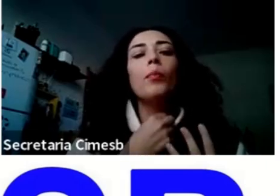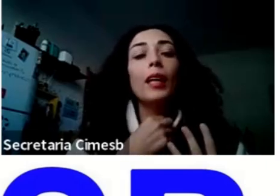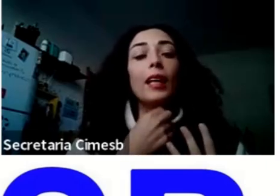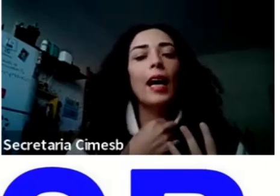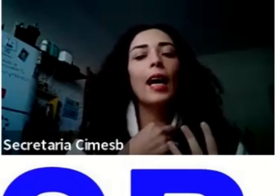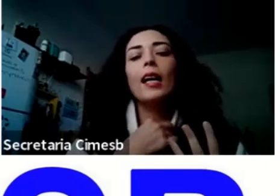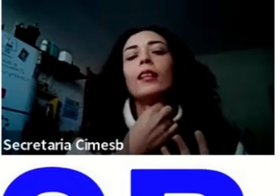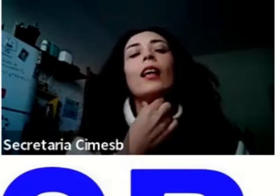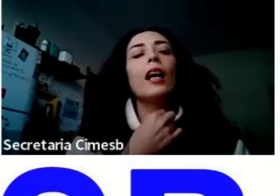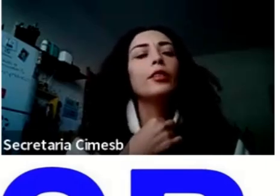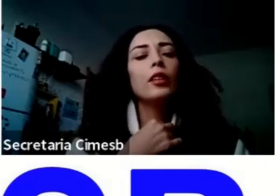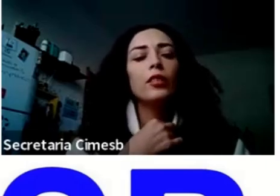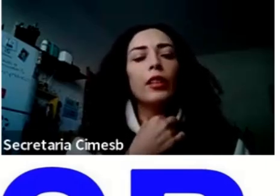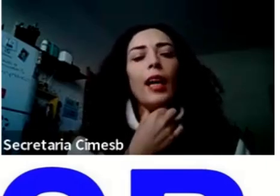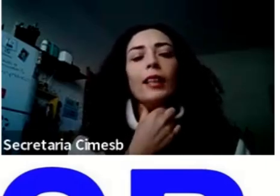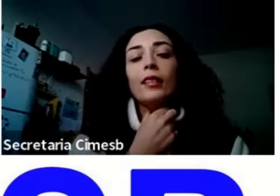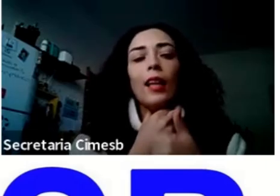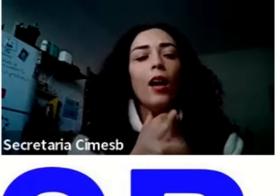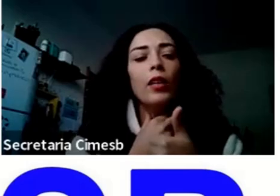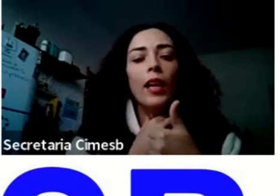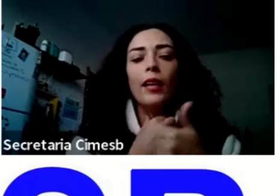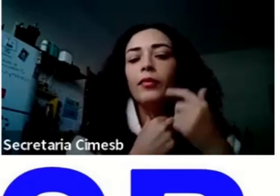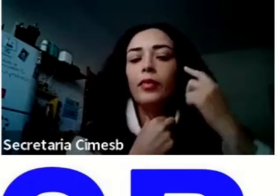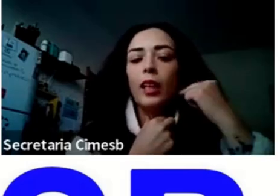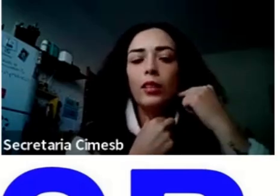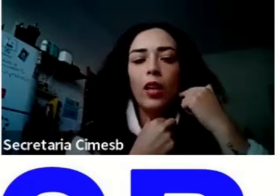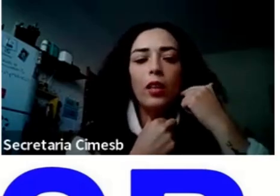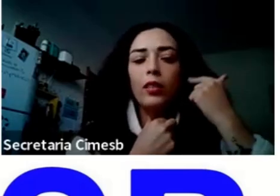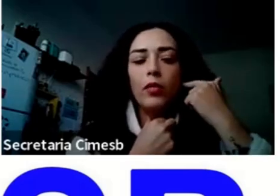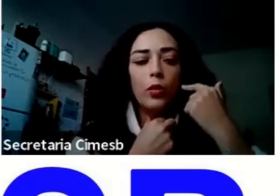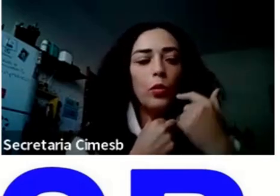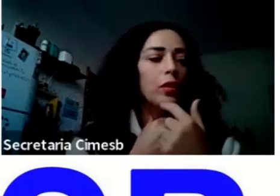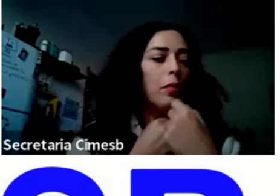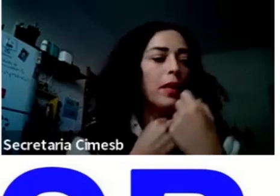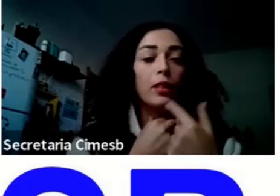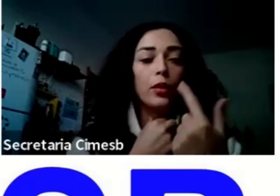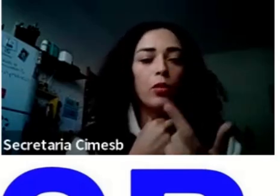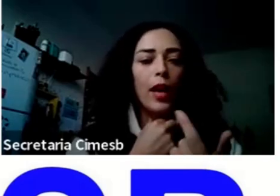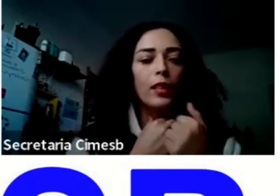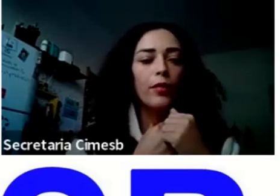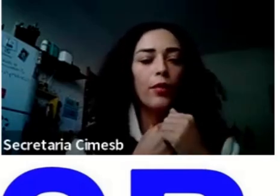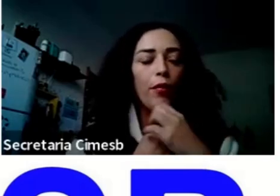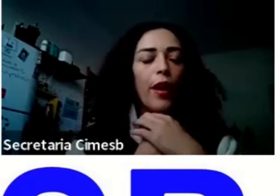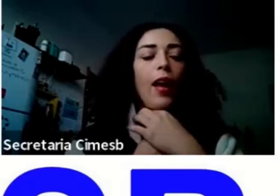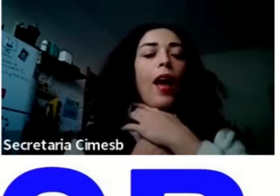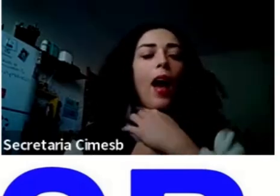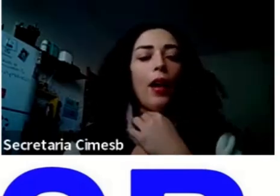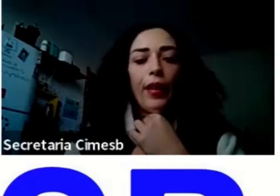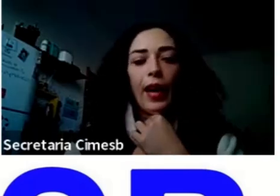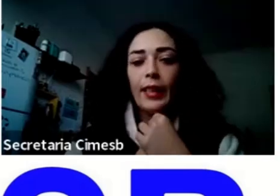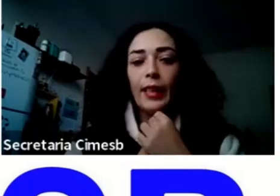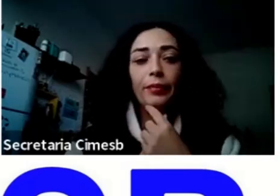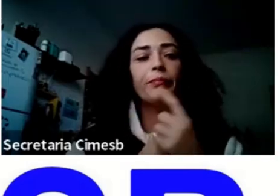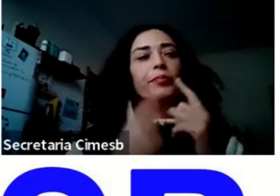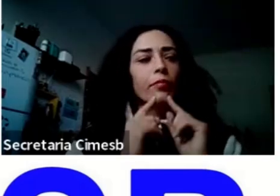Então, aqui, ó, paladar, as cordas vocais, tá ok, que eles só não escutam, mas eles conseguem desenvolver